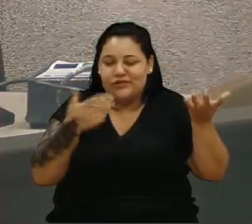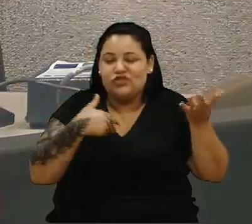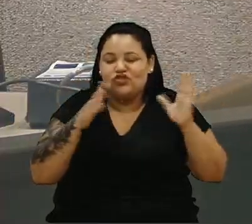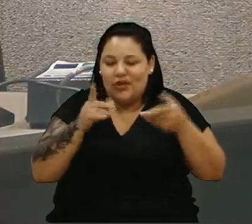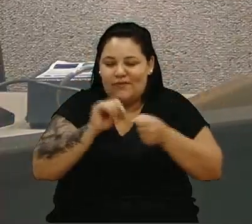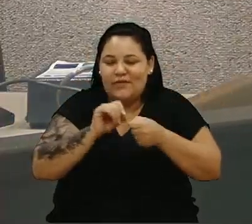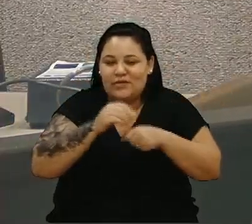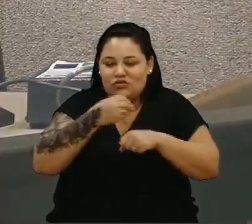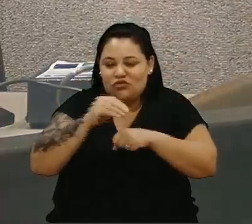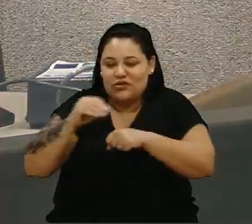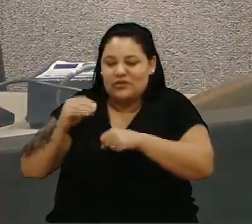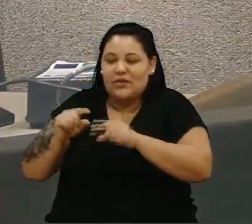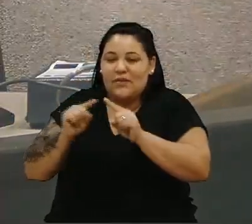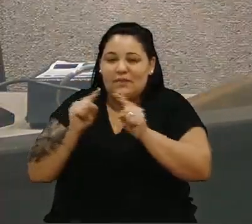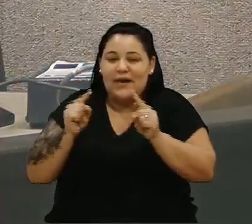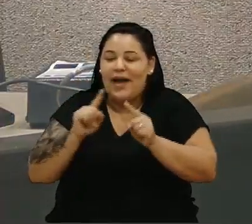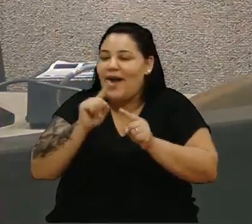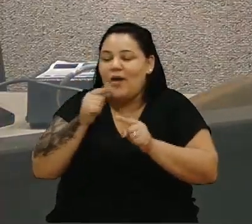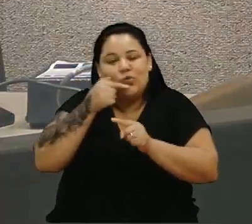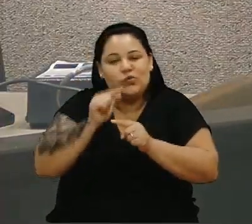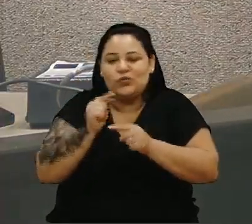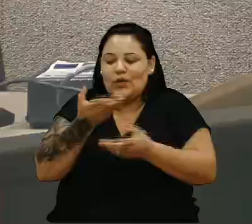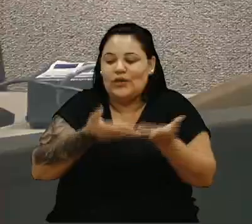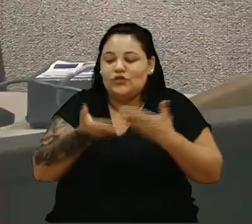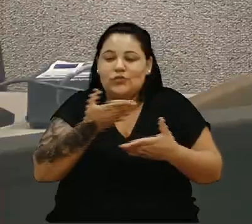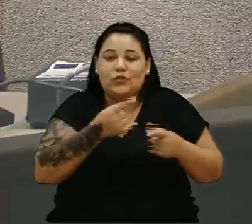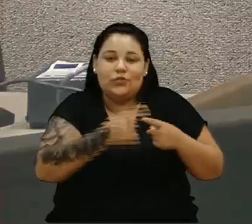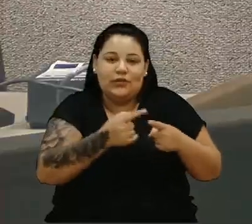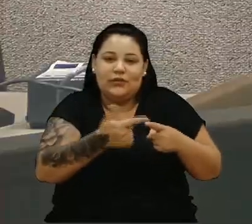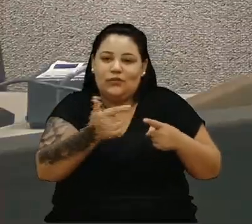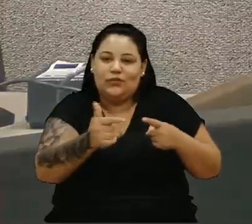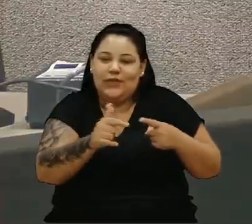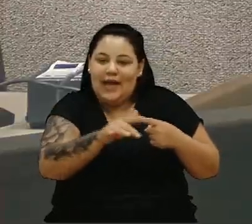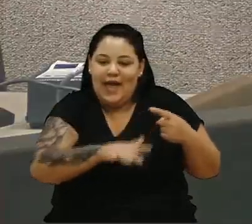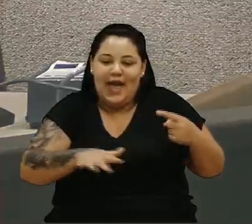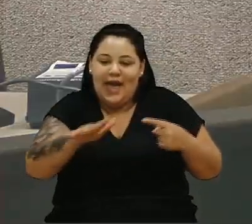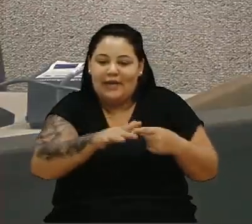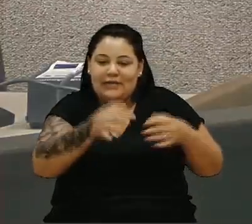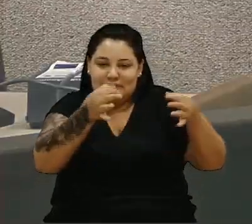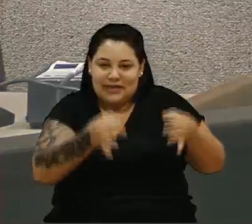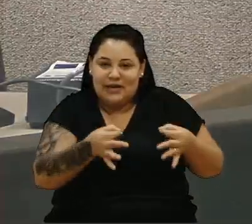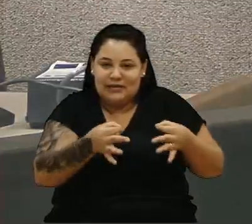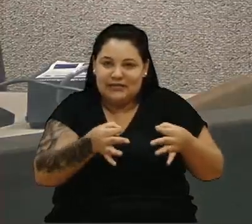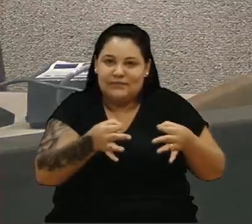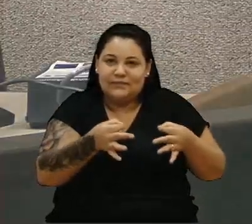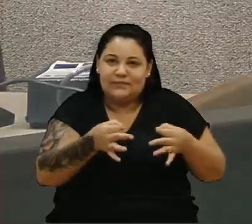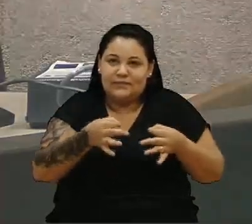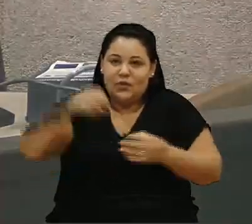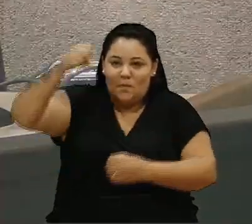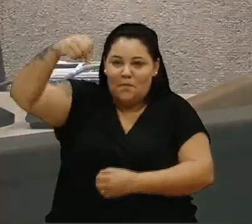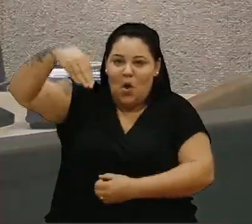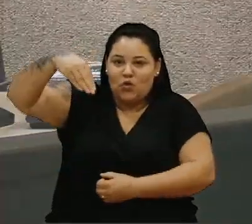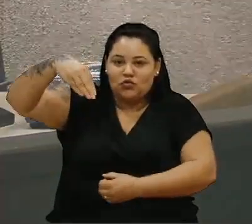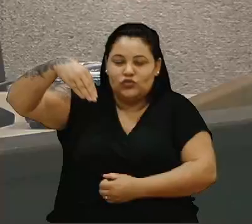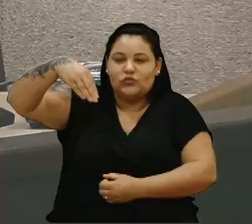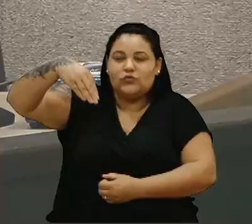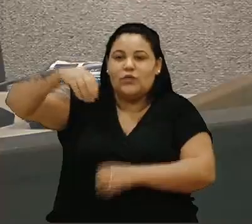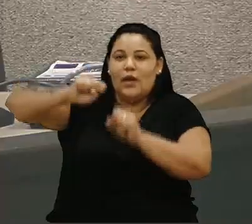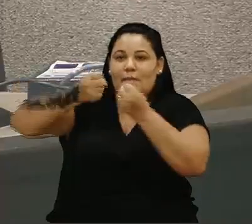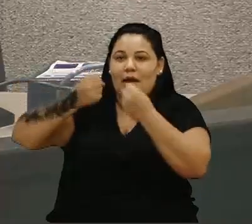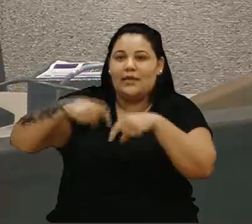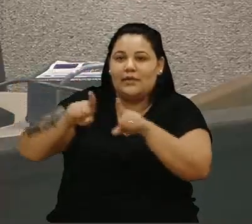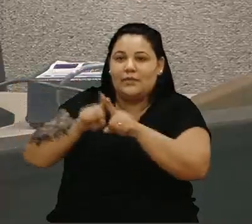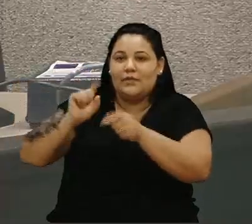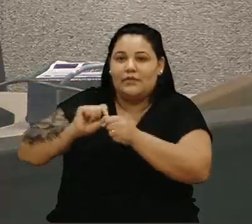indicações, mas não conseguimos o atendimento por não ter a área específica do poste com a lâmpada queimada. Então, eu fiz esse serviço